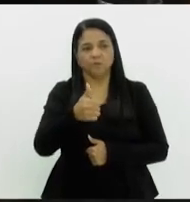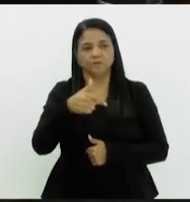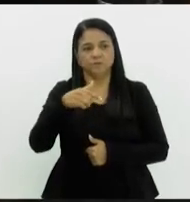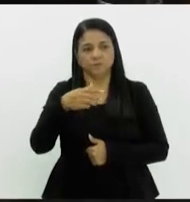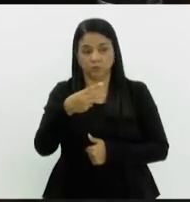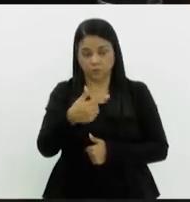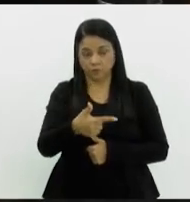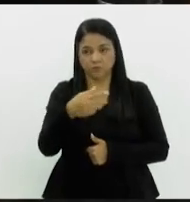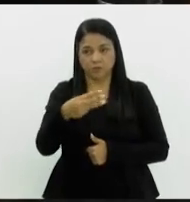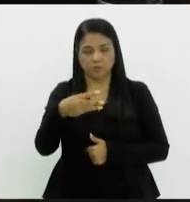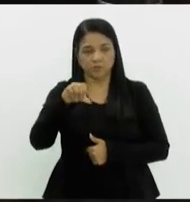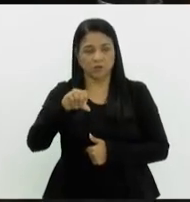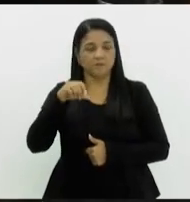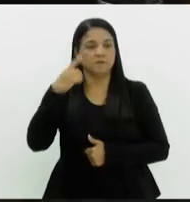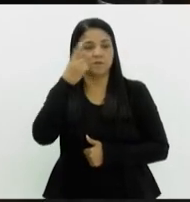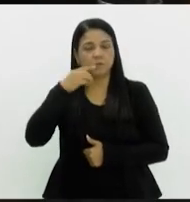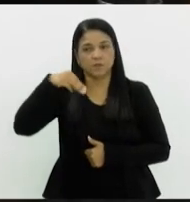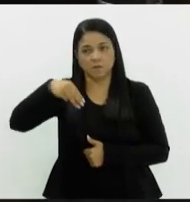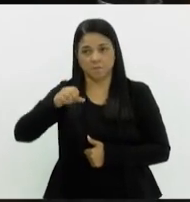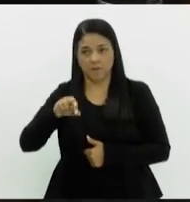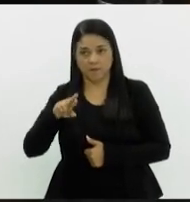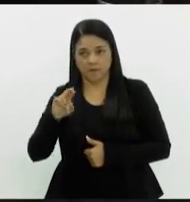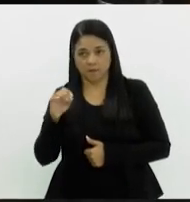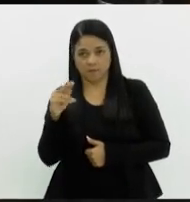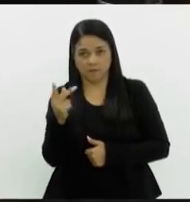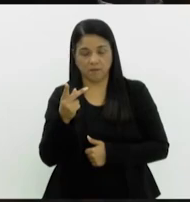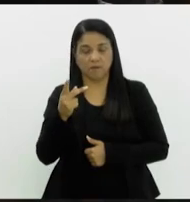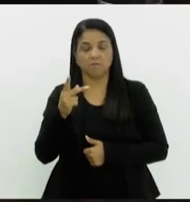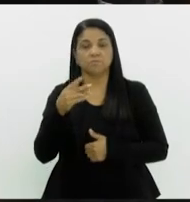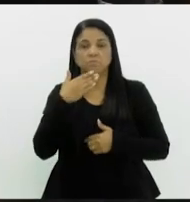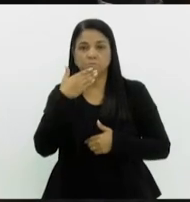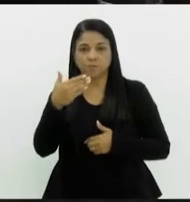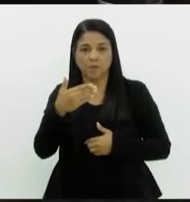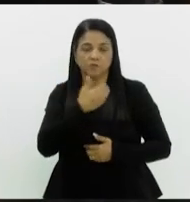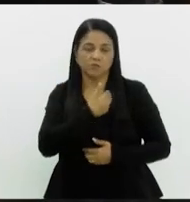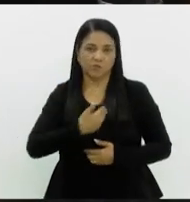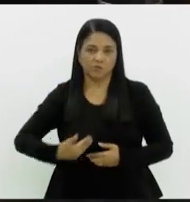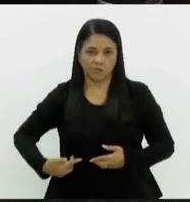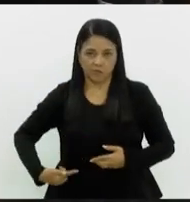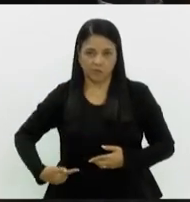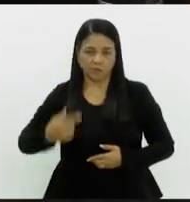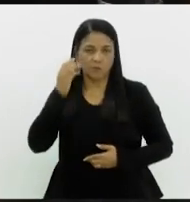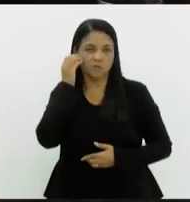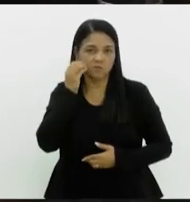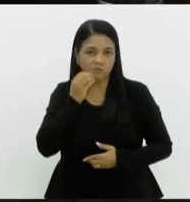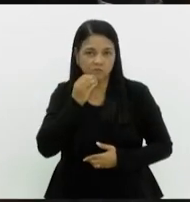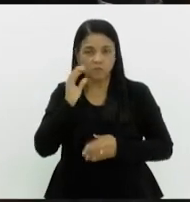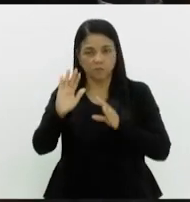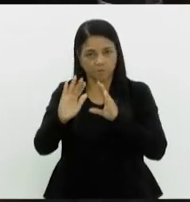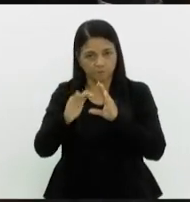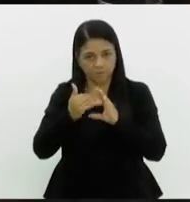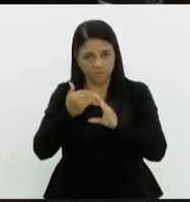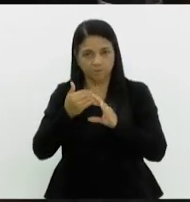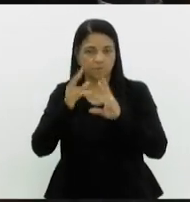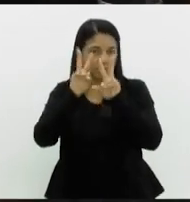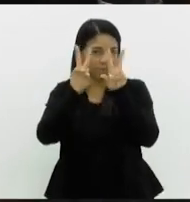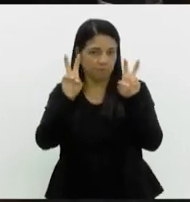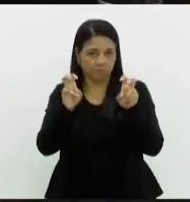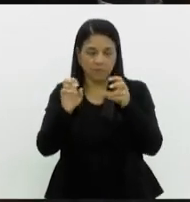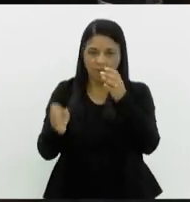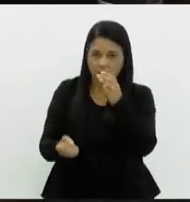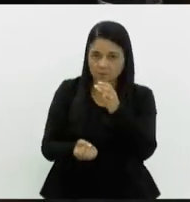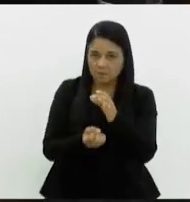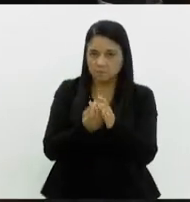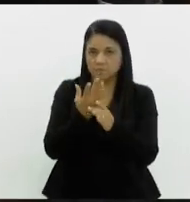Marta Rocha, que solicita ao excelentíssimo senhor governador Cláudio Castro, envio de mensagem dispondo sobre a